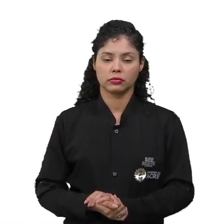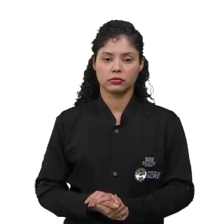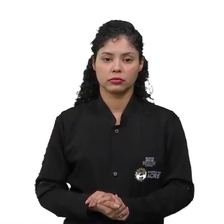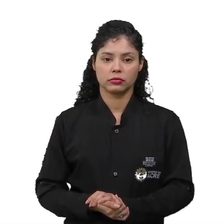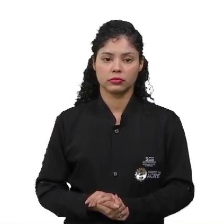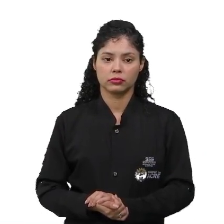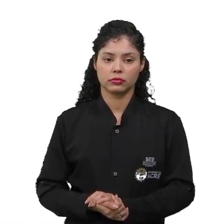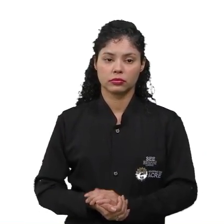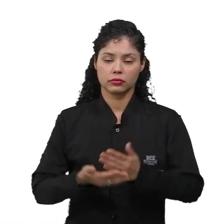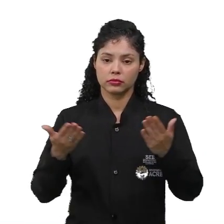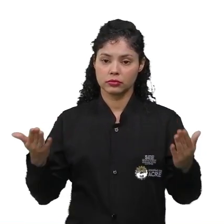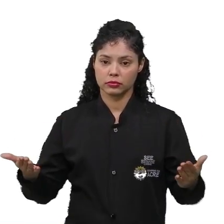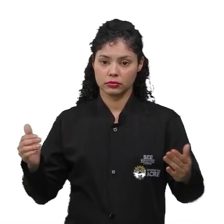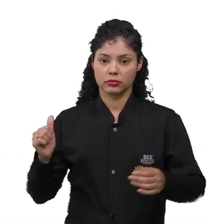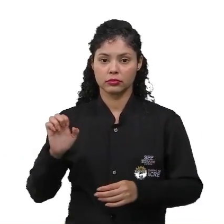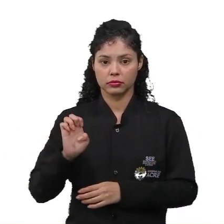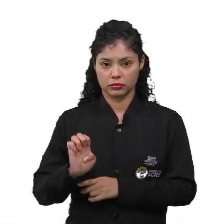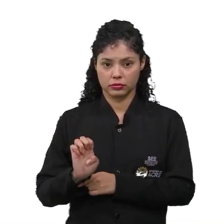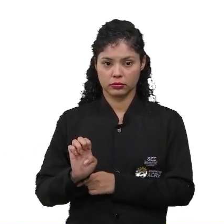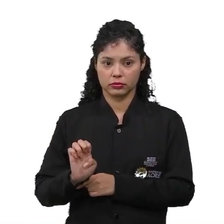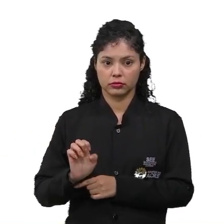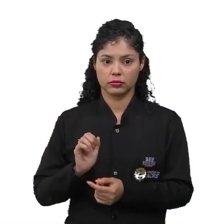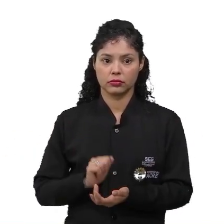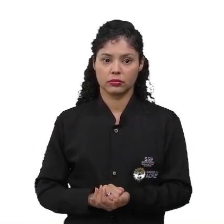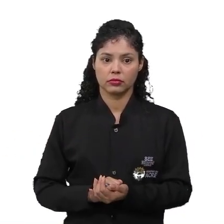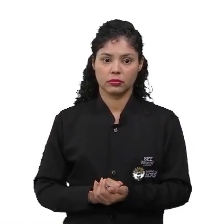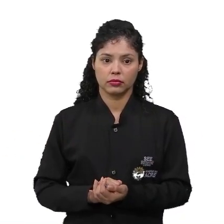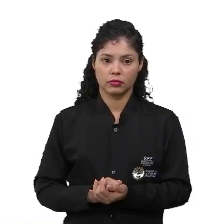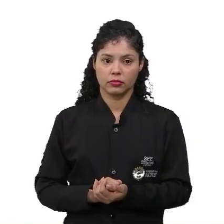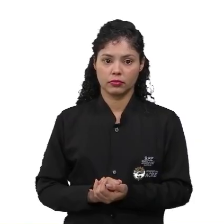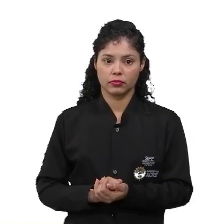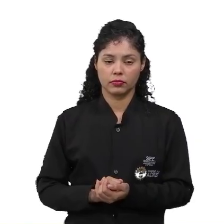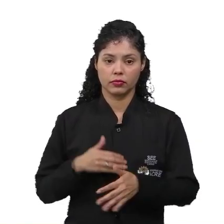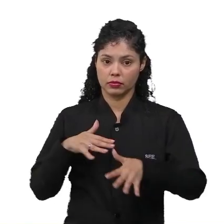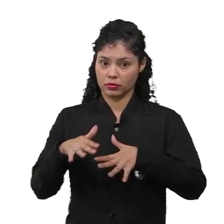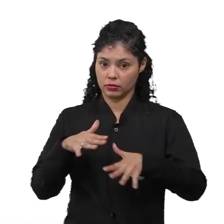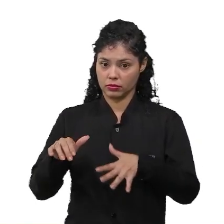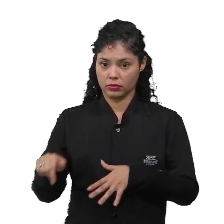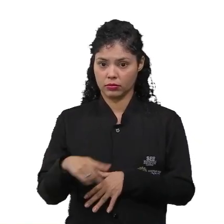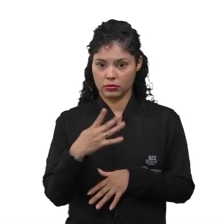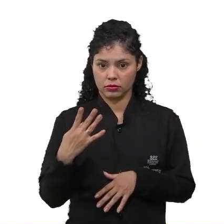10. Esse R, ele é a magnitude do terremoto.